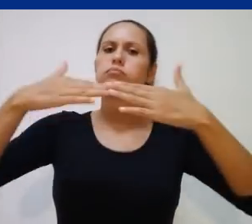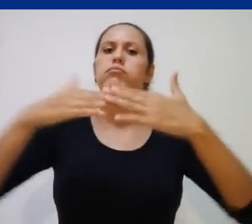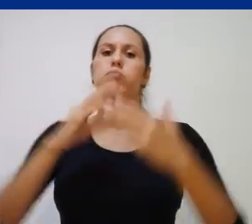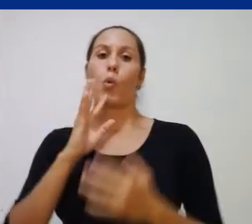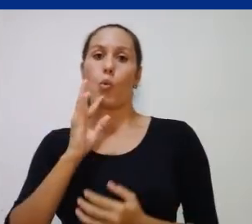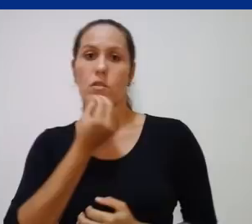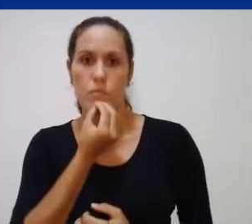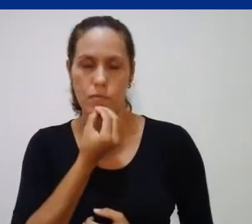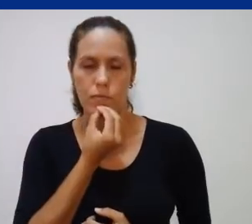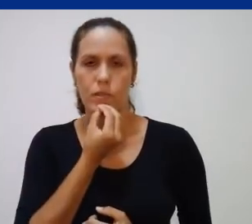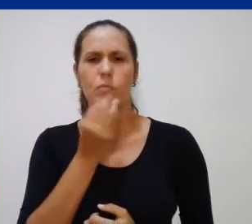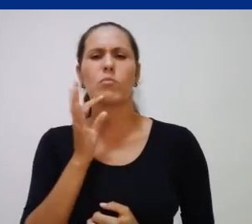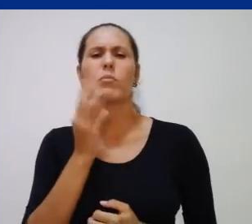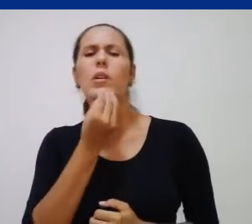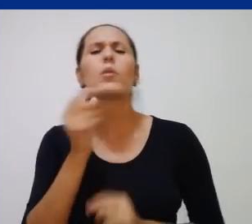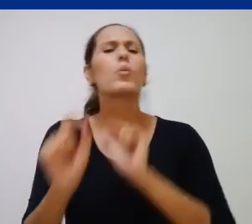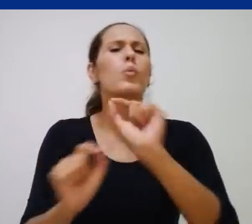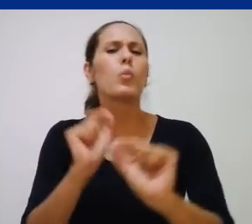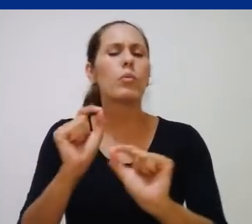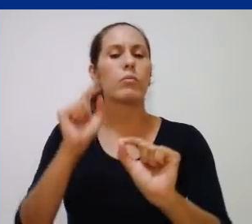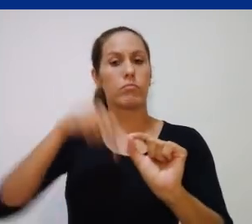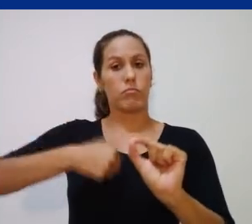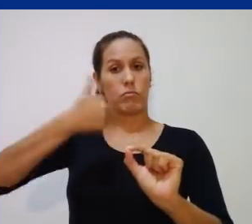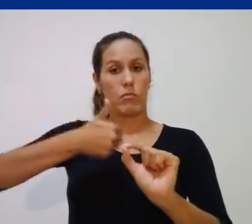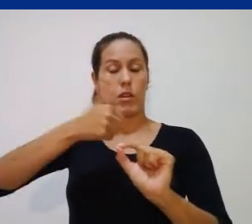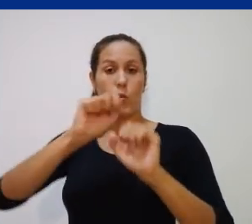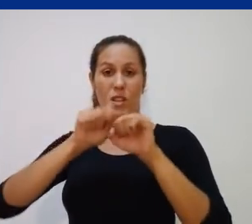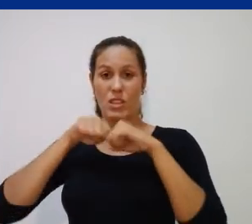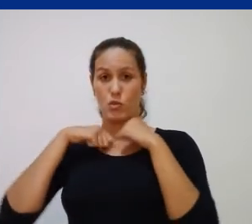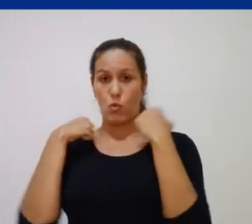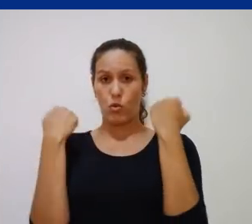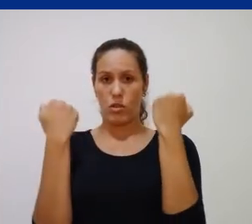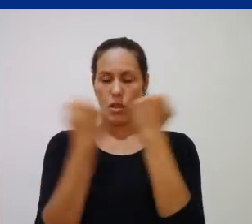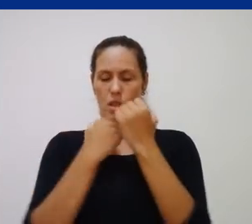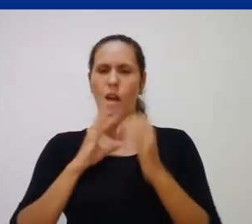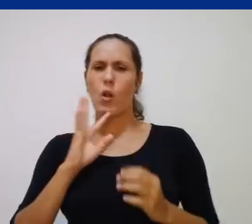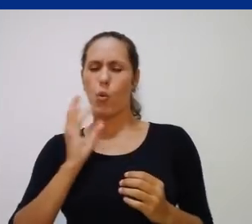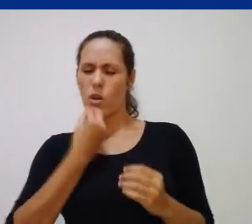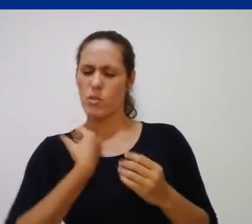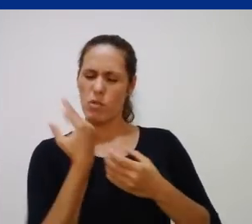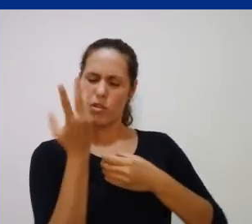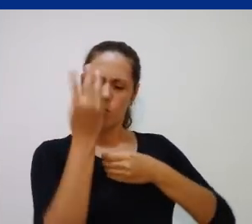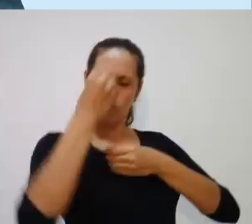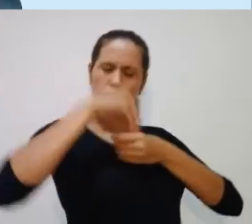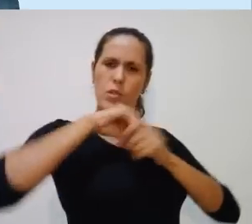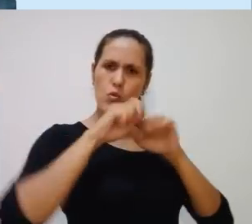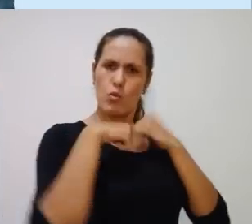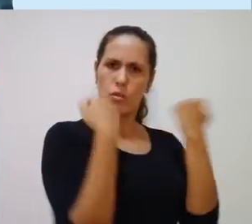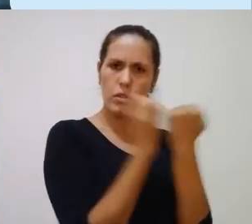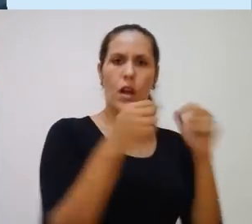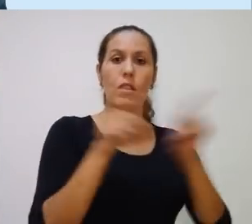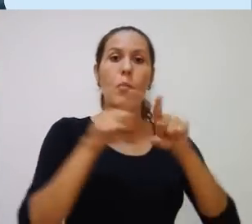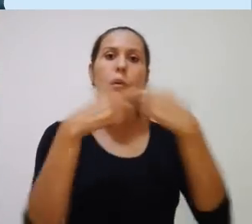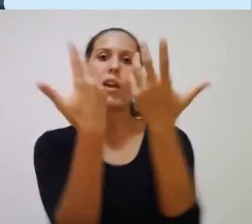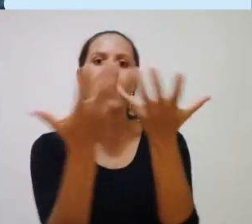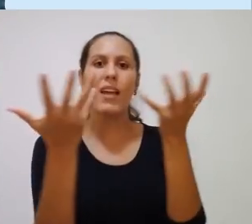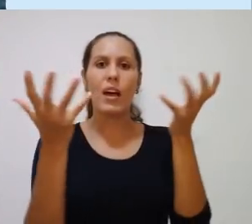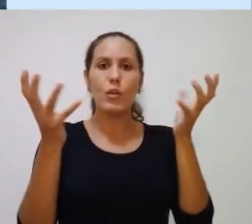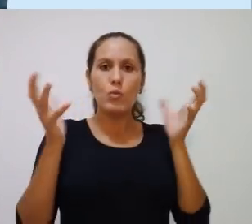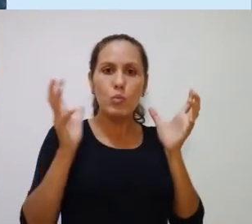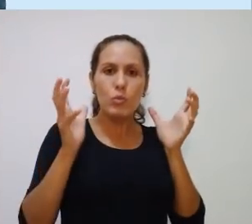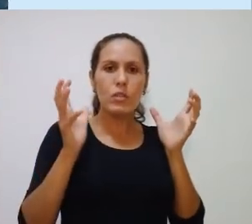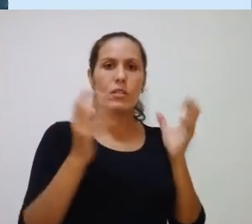vai ele vai intervir na sociedade e na natureza. Dessa forma, a natureza e a